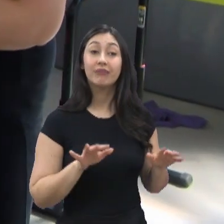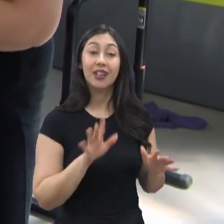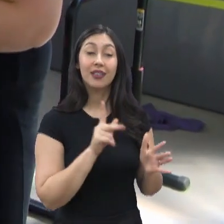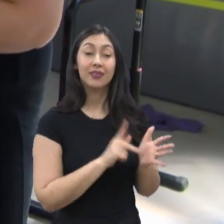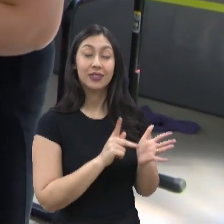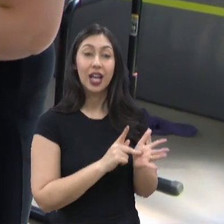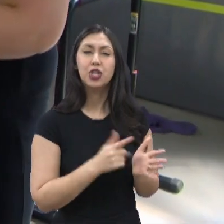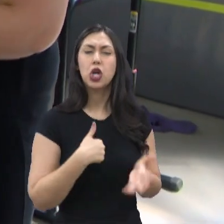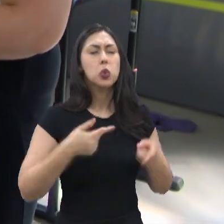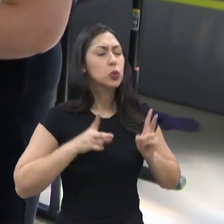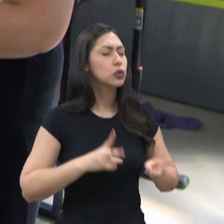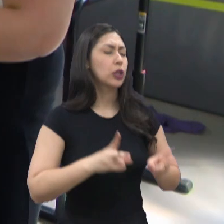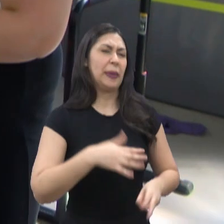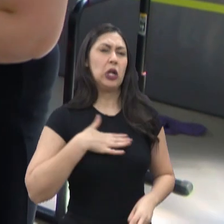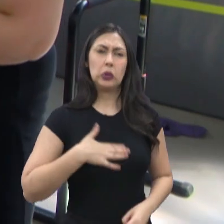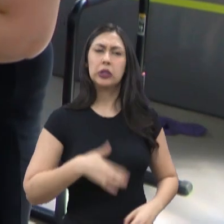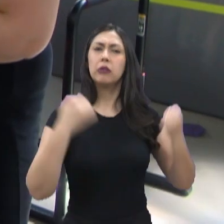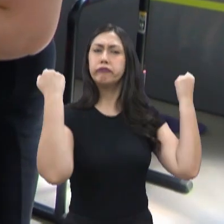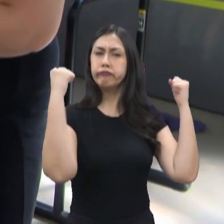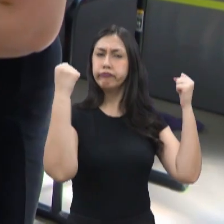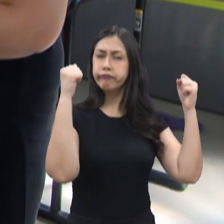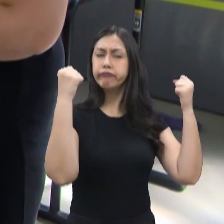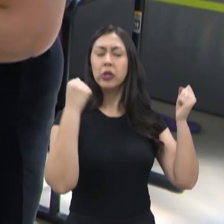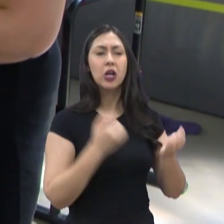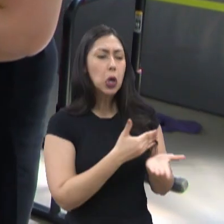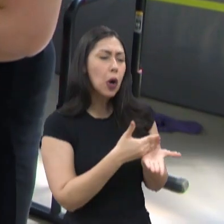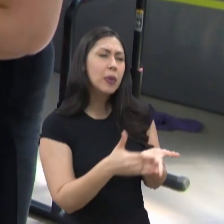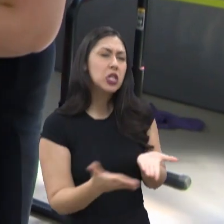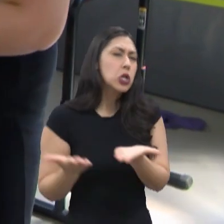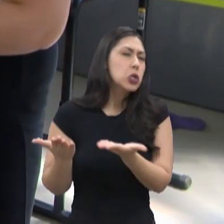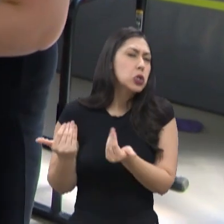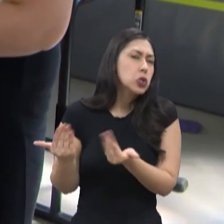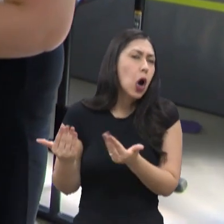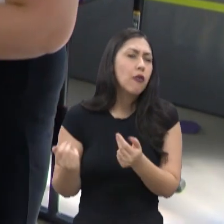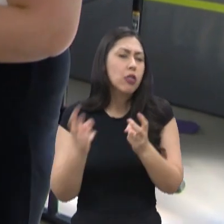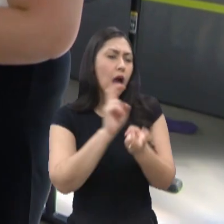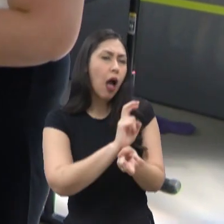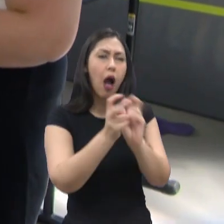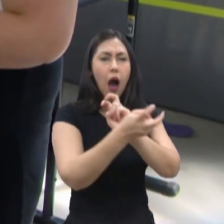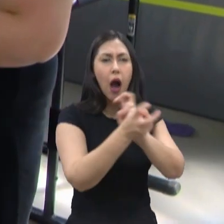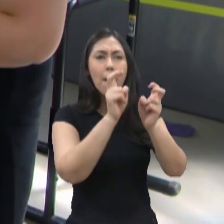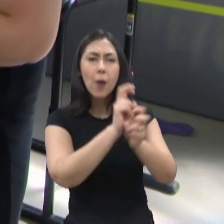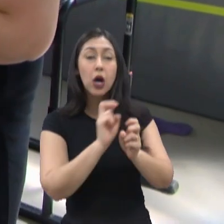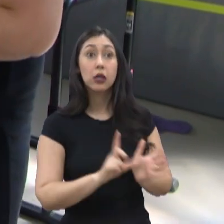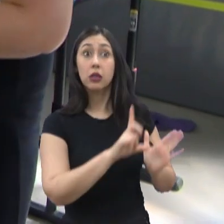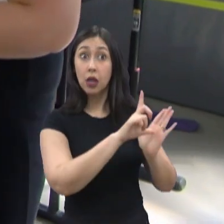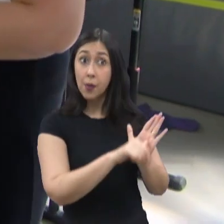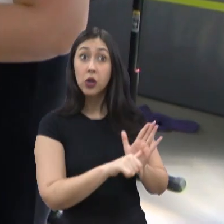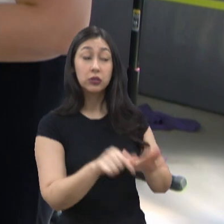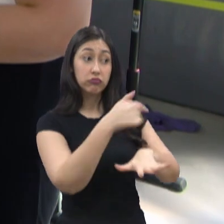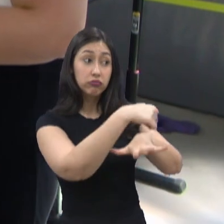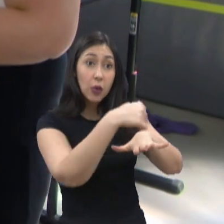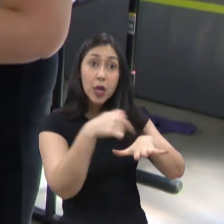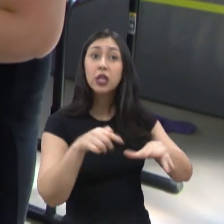de me exercitar, de fazer atividade. Eu comecei bem criança com a capoeira, depois eu fui para outros movimentos de acrobacia, fiz